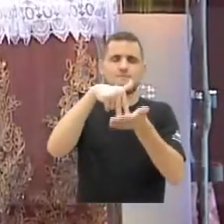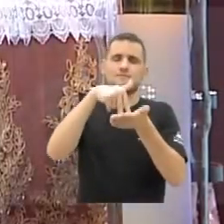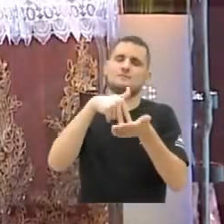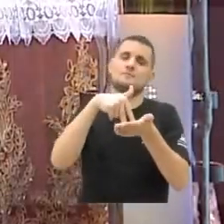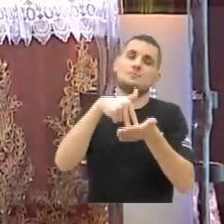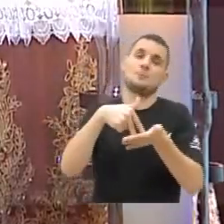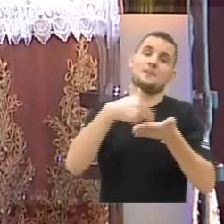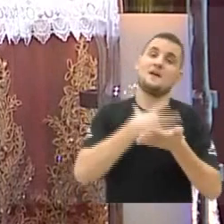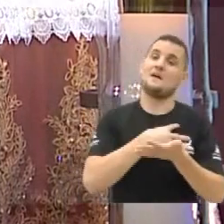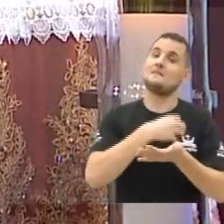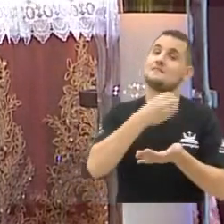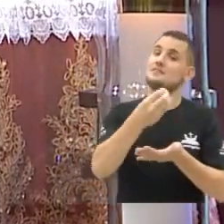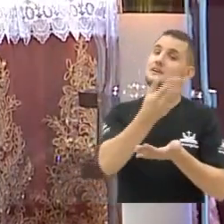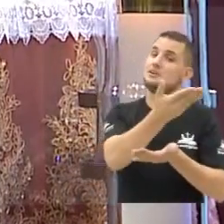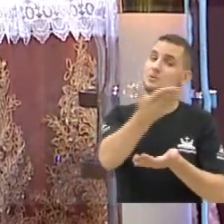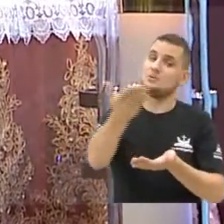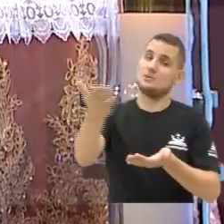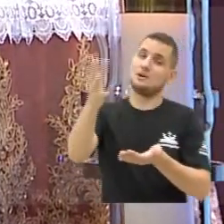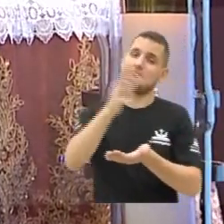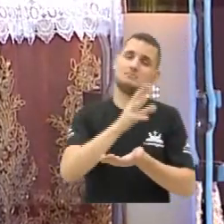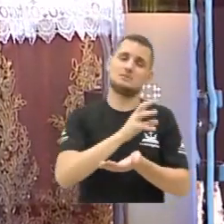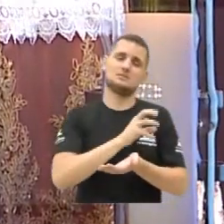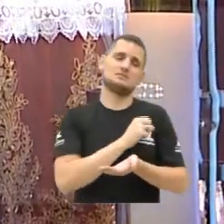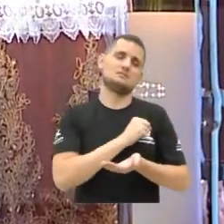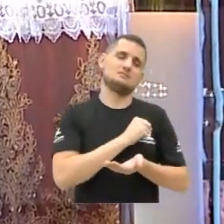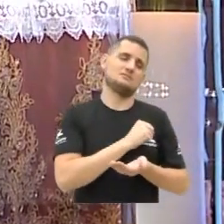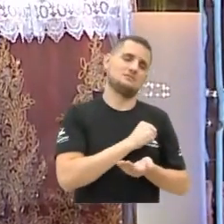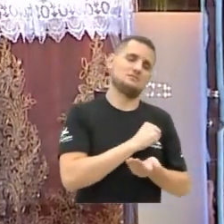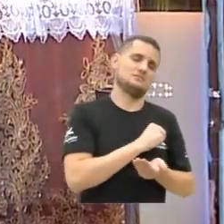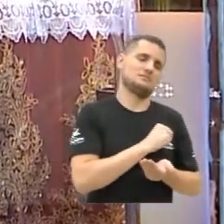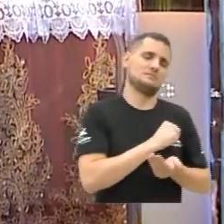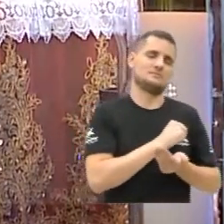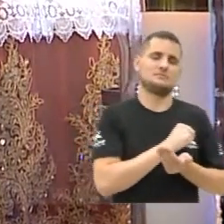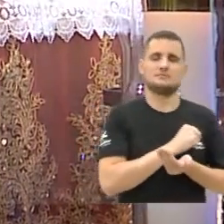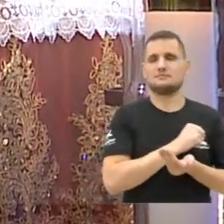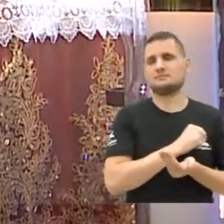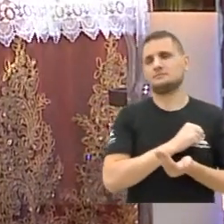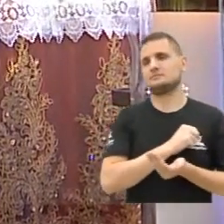levantarei, filho amado,